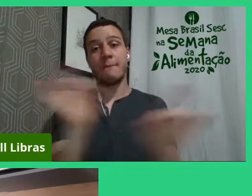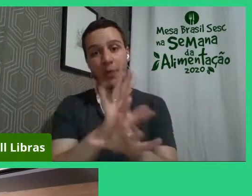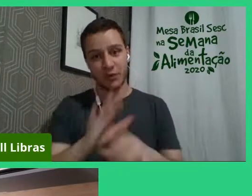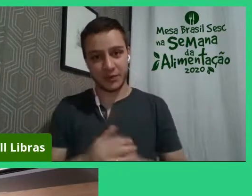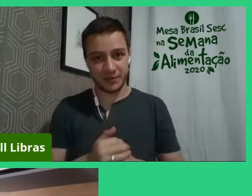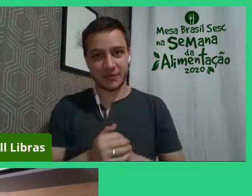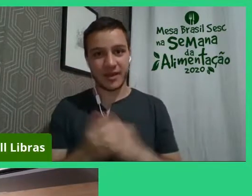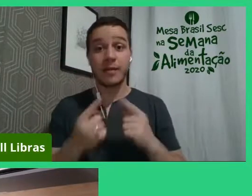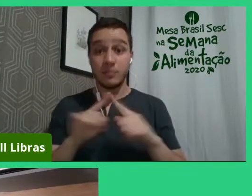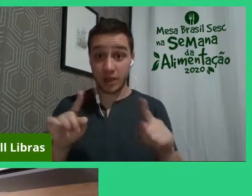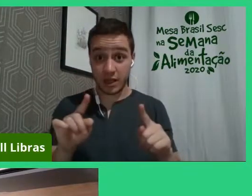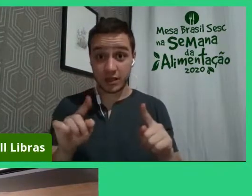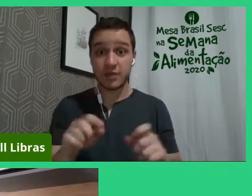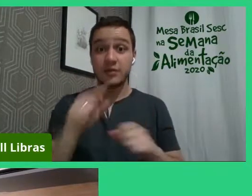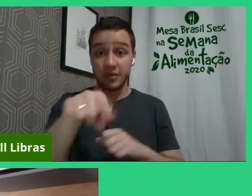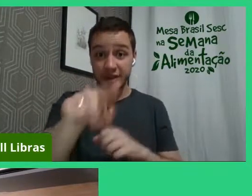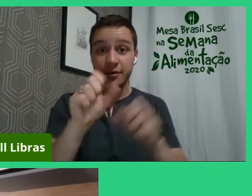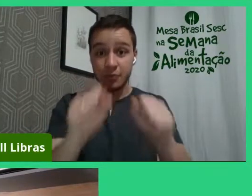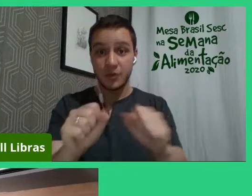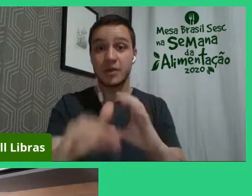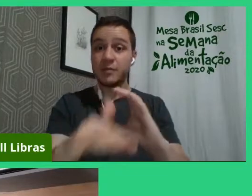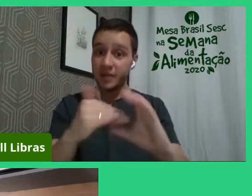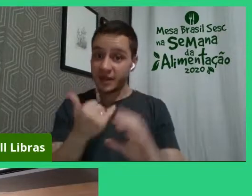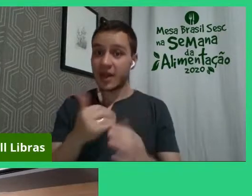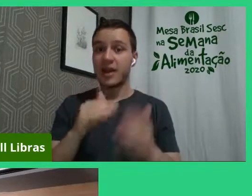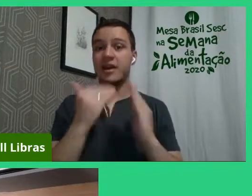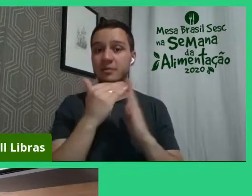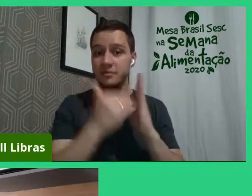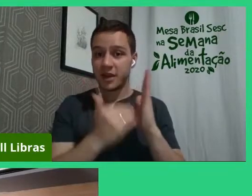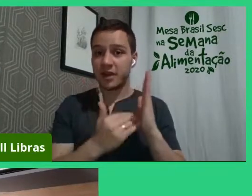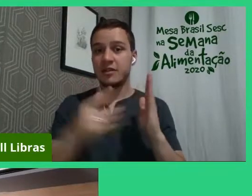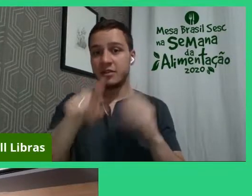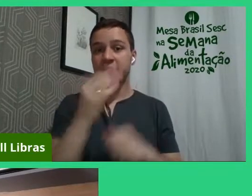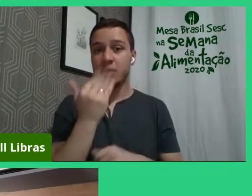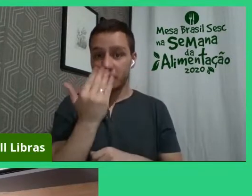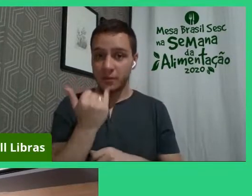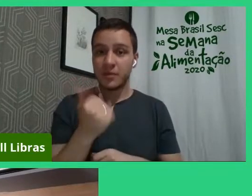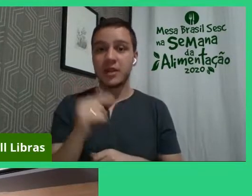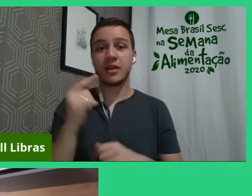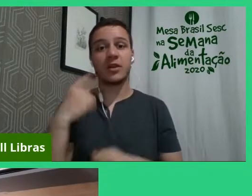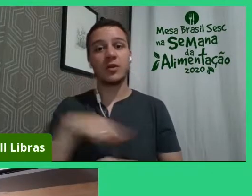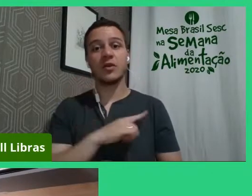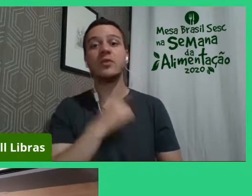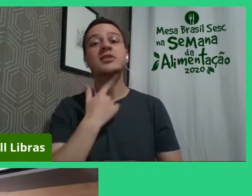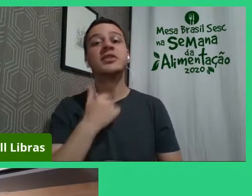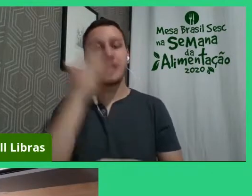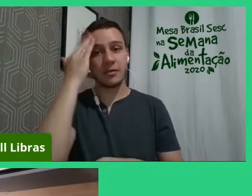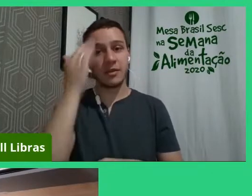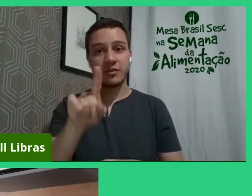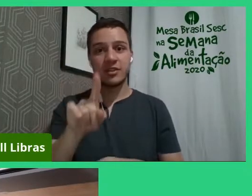sua receita, que a gente vai gostar muito de saber que vocês se aventuraram lá na cozinha.